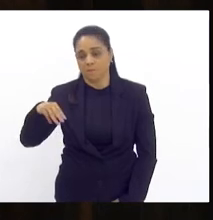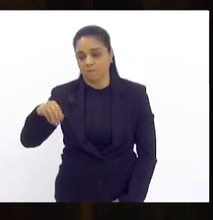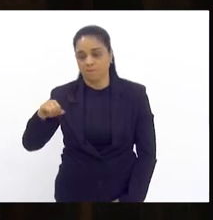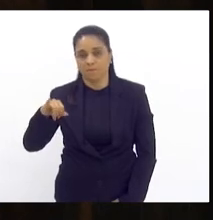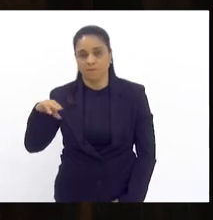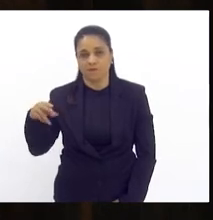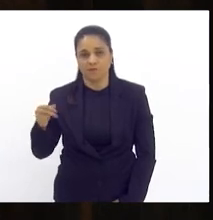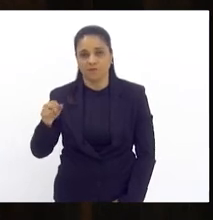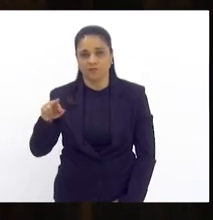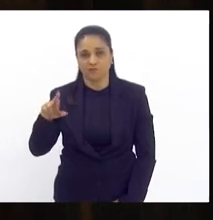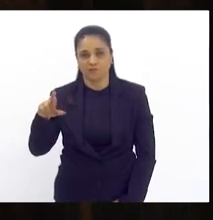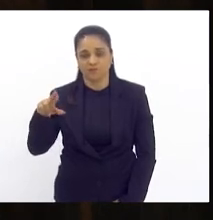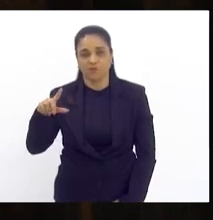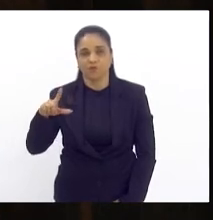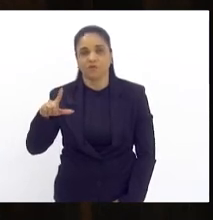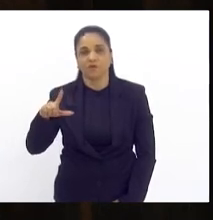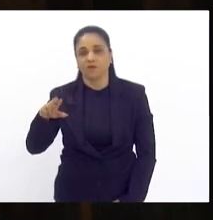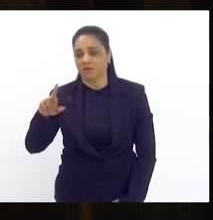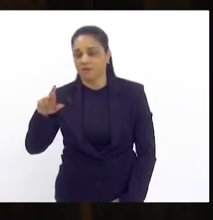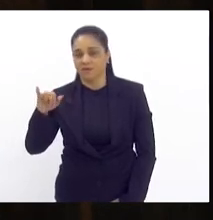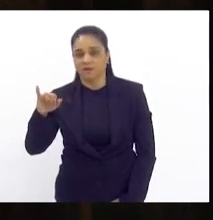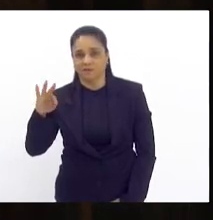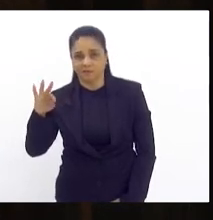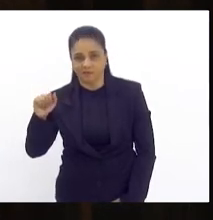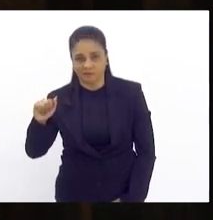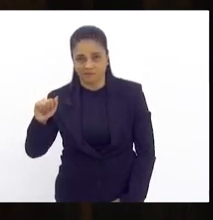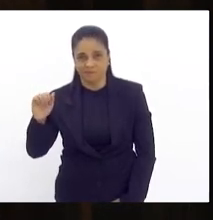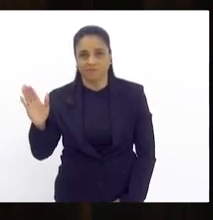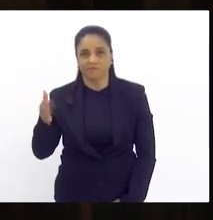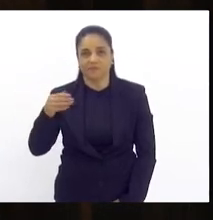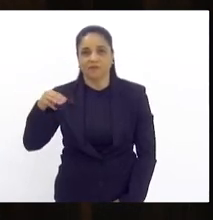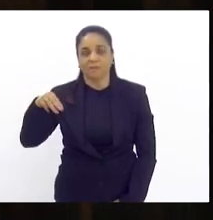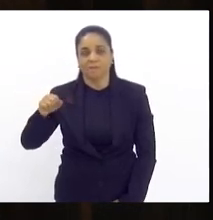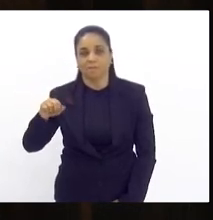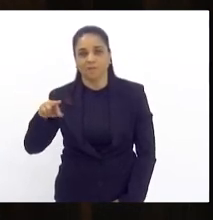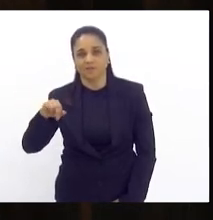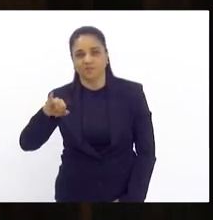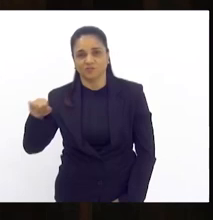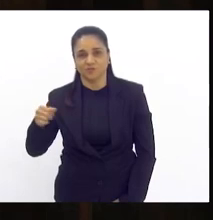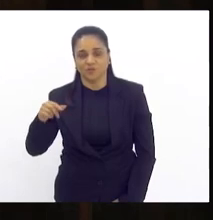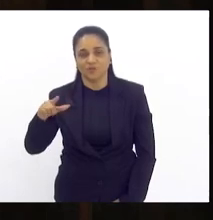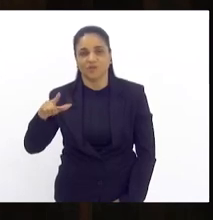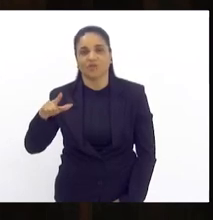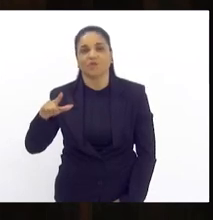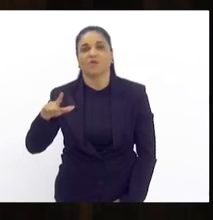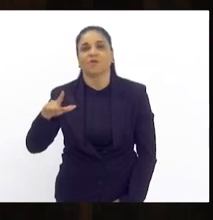Rodrigues Agostino Derenze, Major Rodrigo Moreira Duarte,